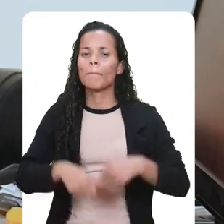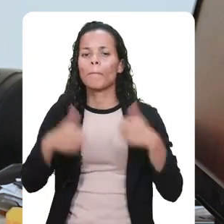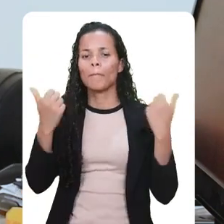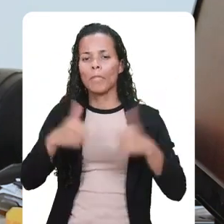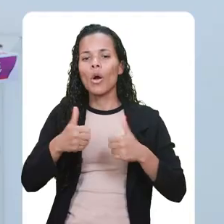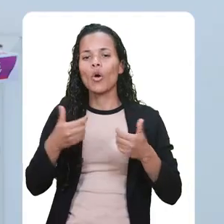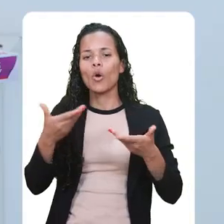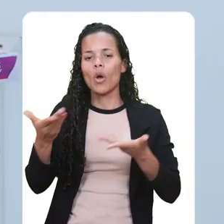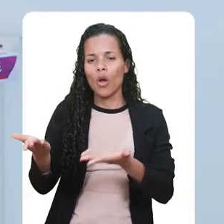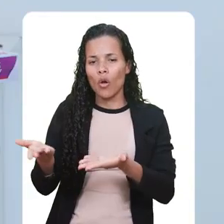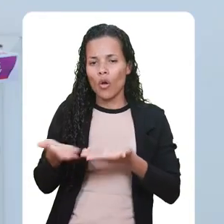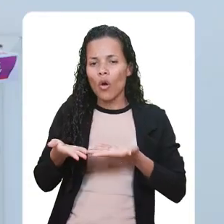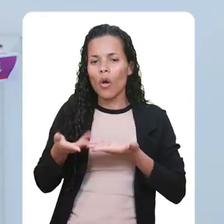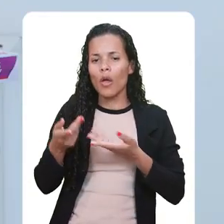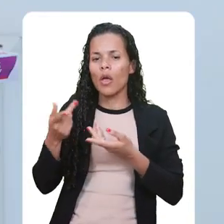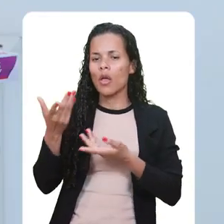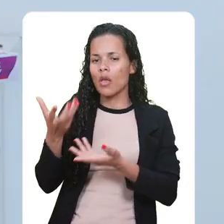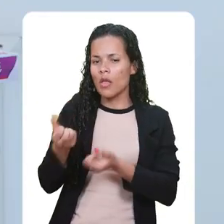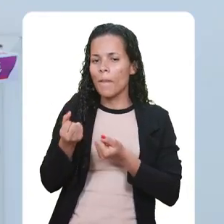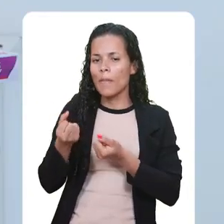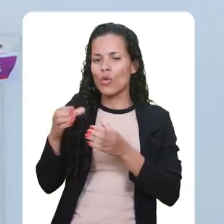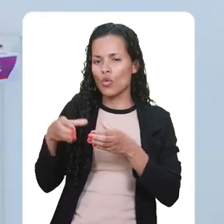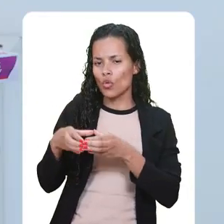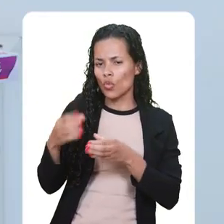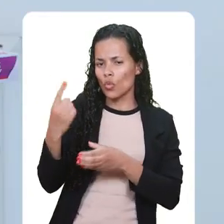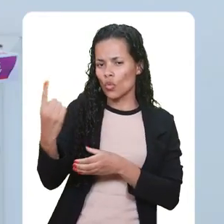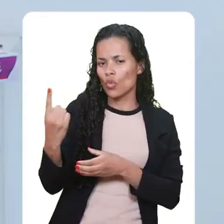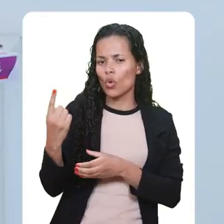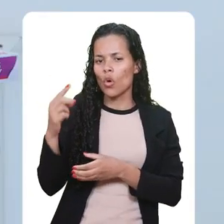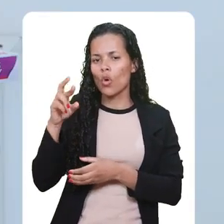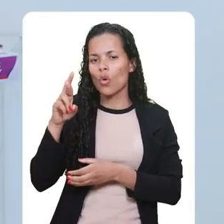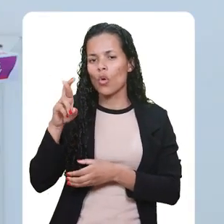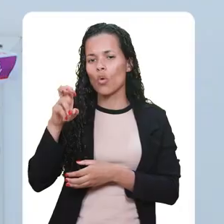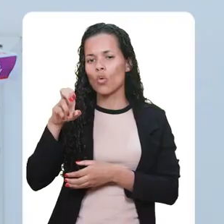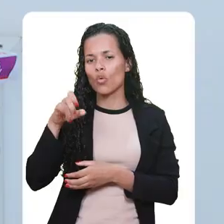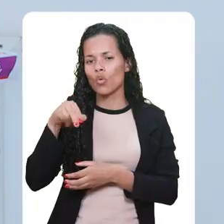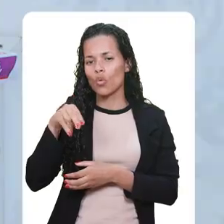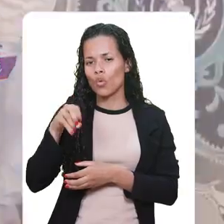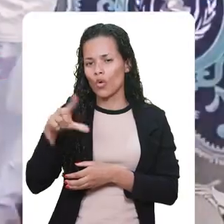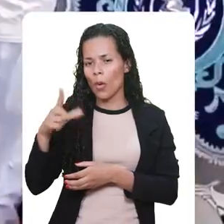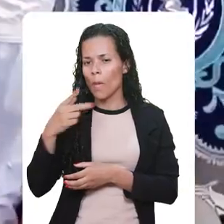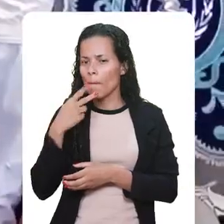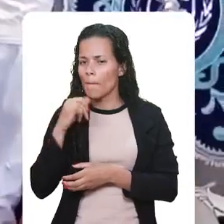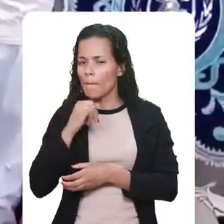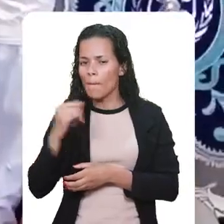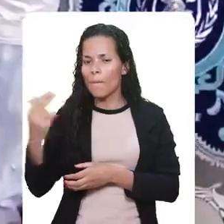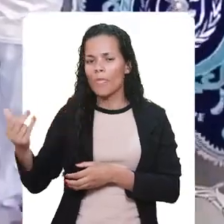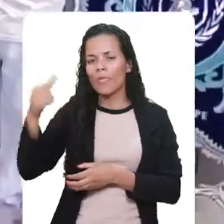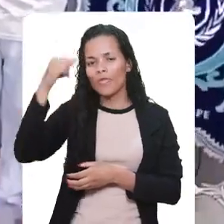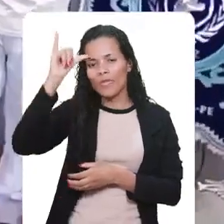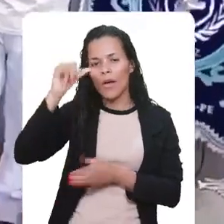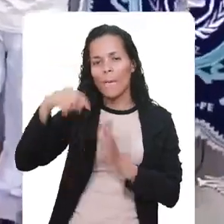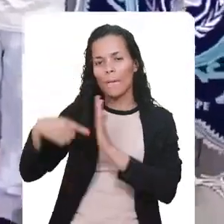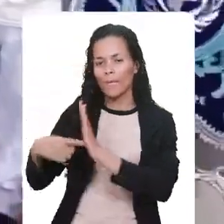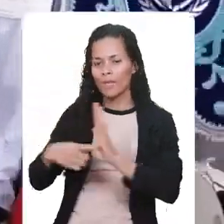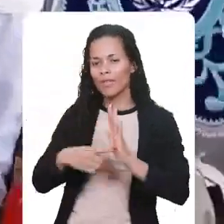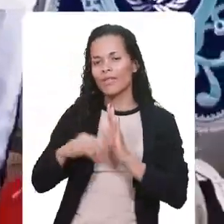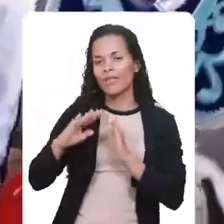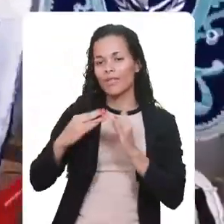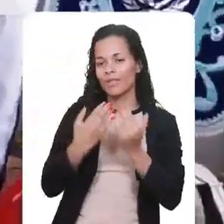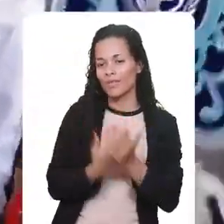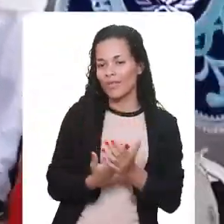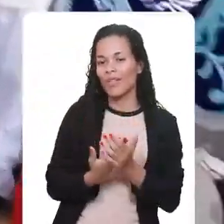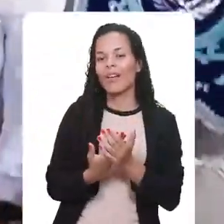até demais. Recentemente, a gente recebeu uma proposta de um dos grupos aqui, o Boi Roxinol, fez uma proposta para fazer apresentações